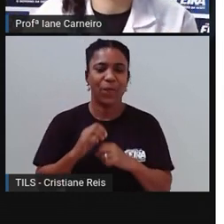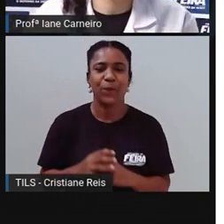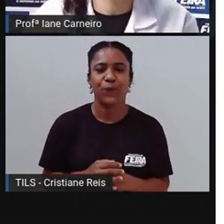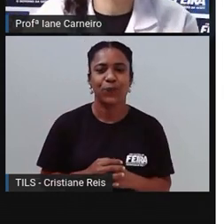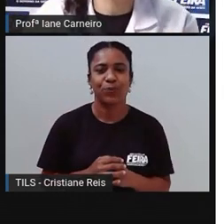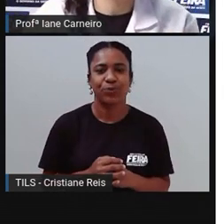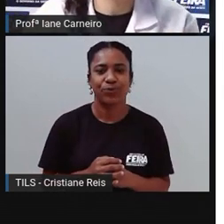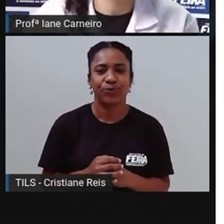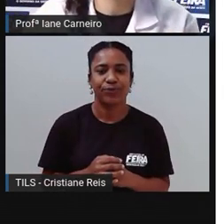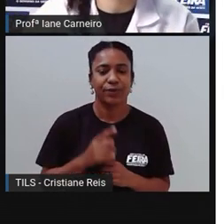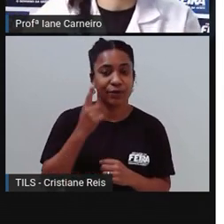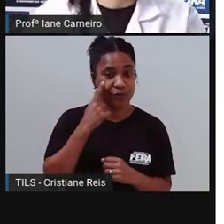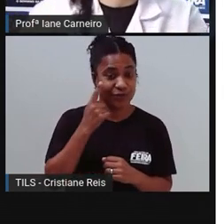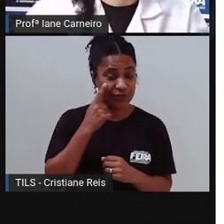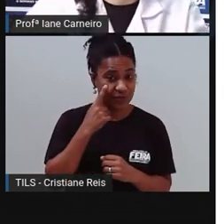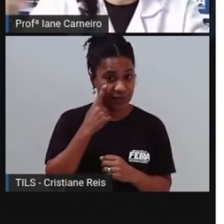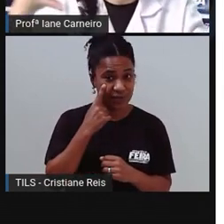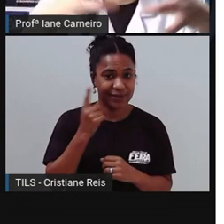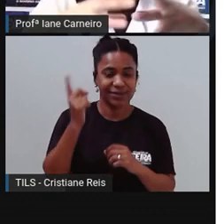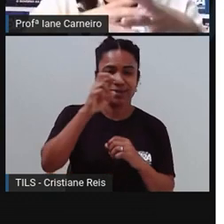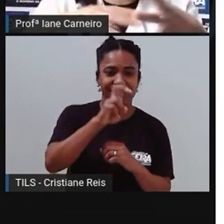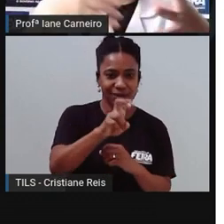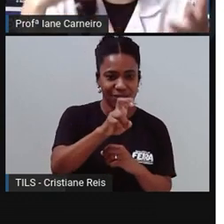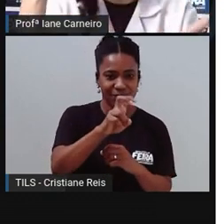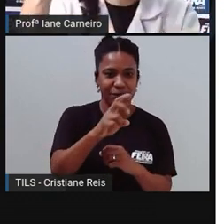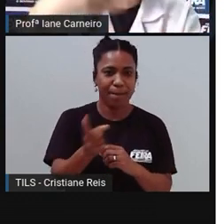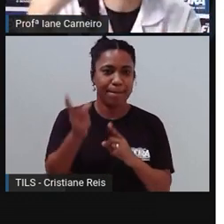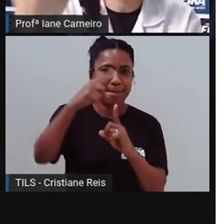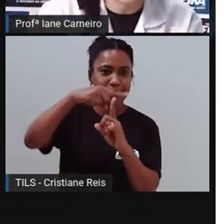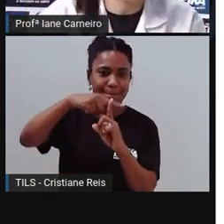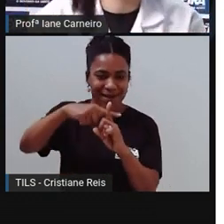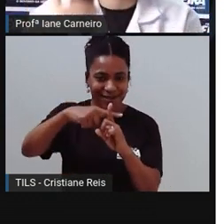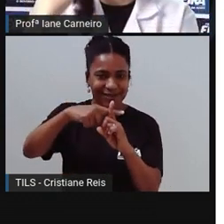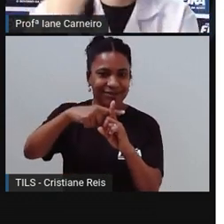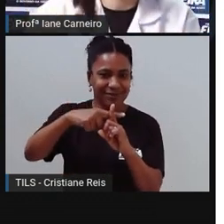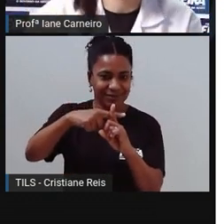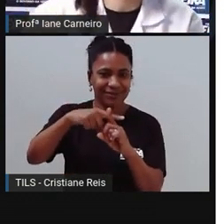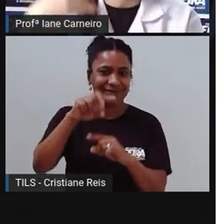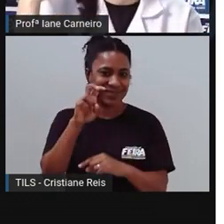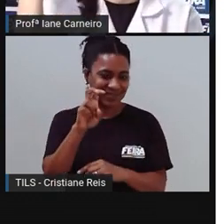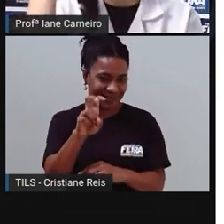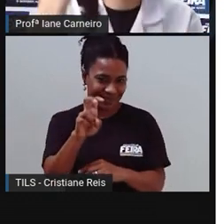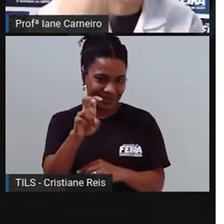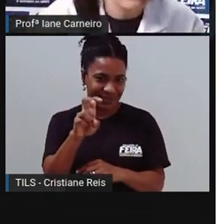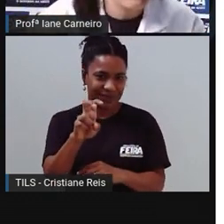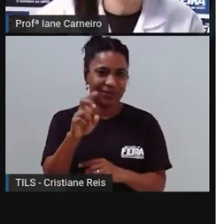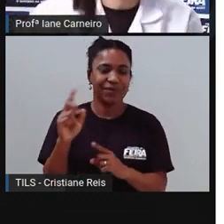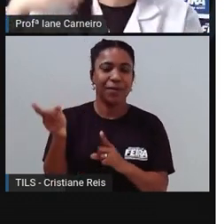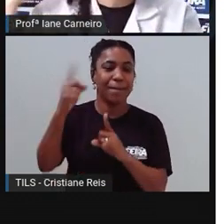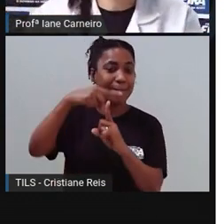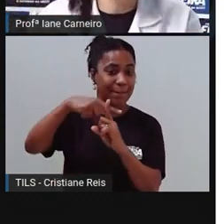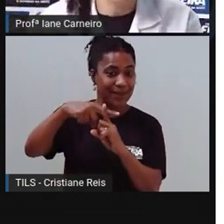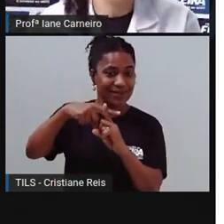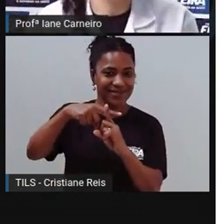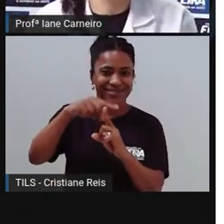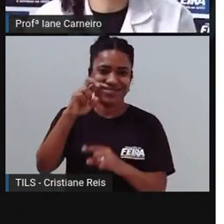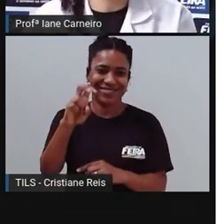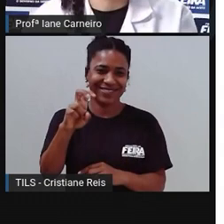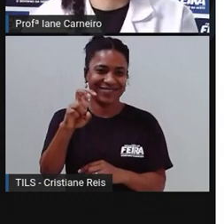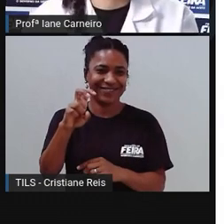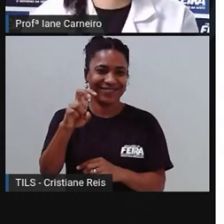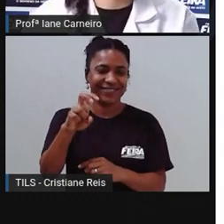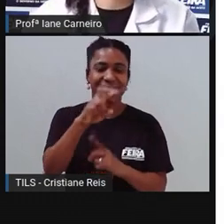vai usar esse sinalzinho aqui, ó. A gente vai acrescentar o 5 mais 5 e mais 5,